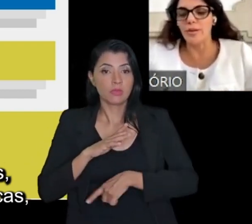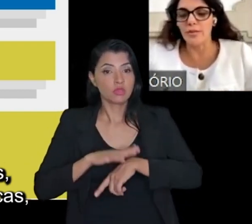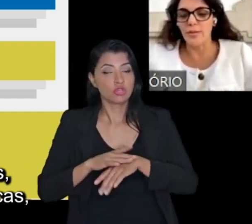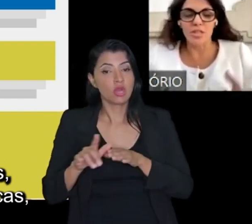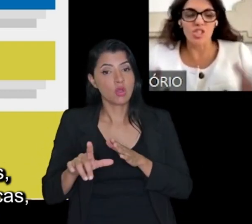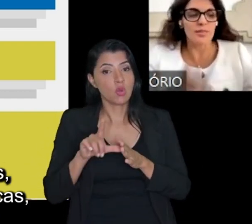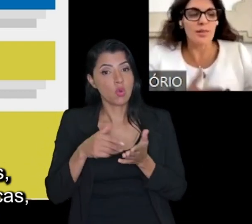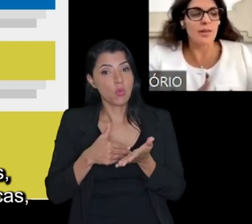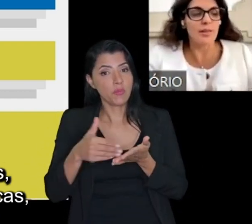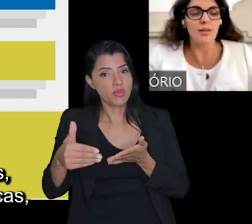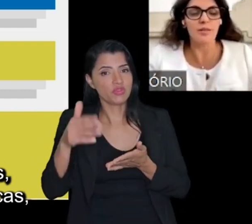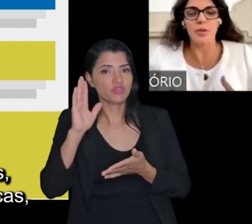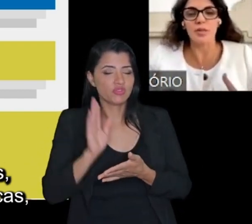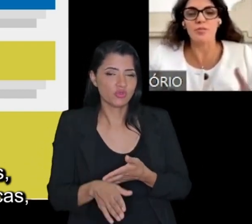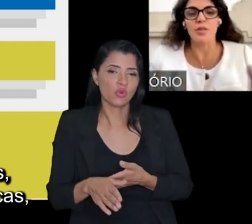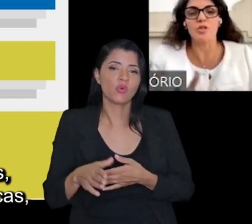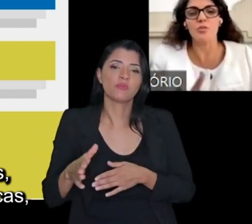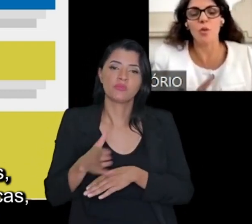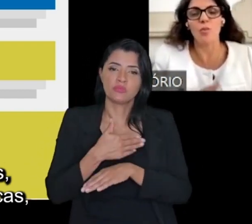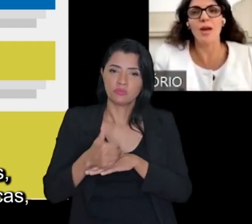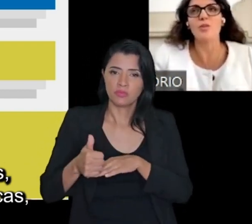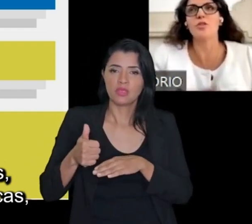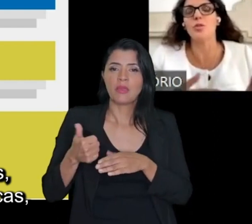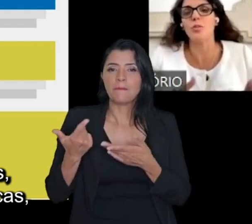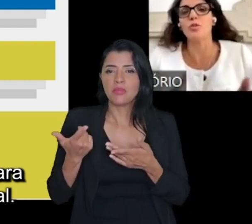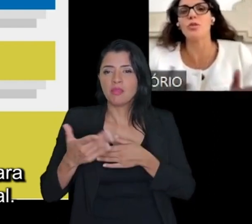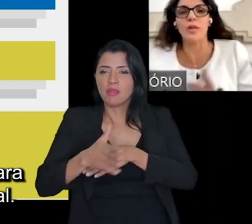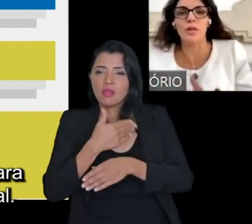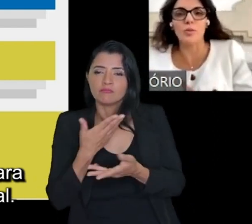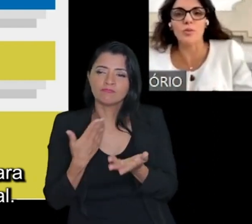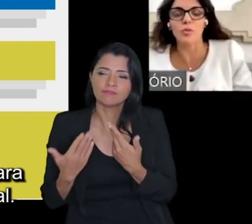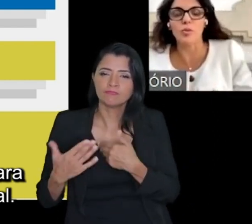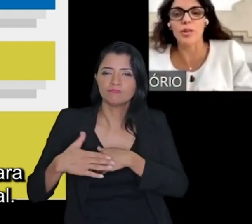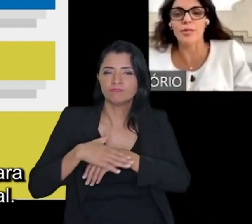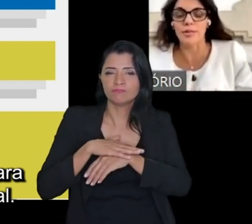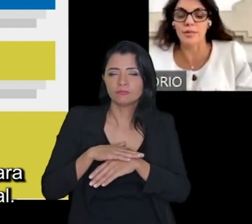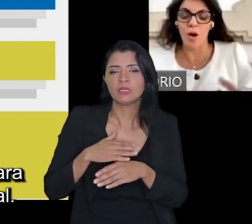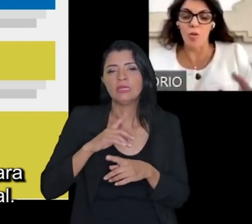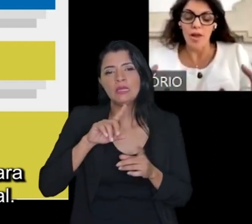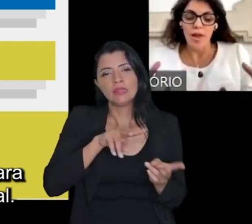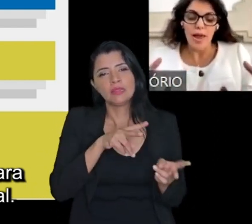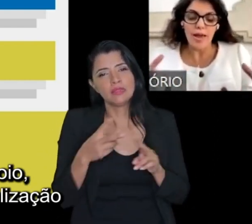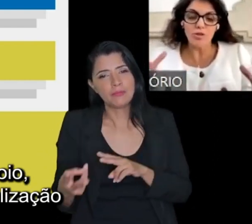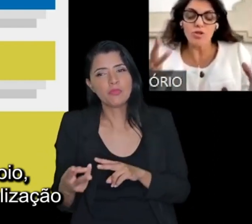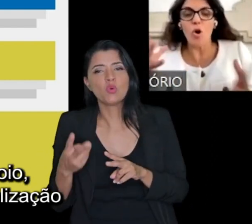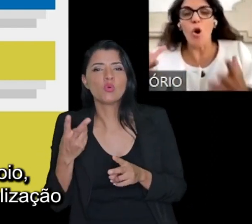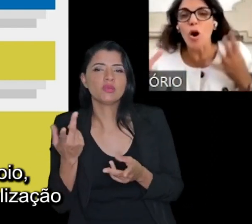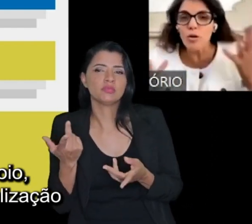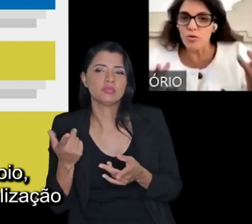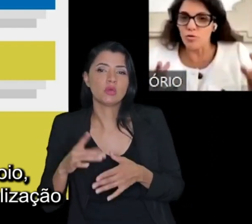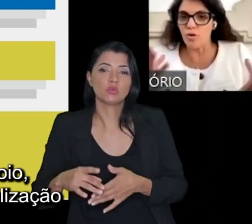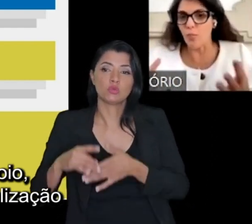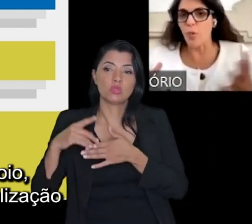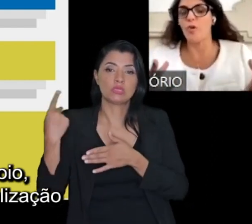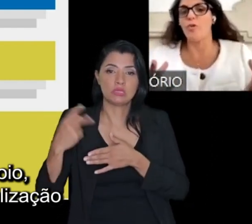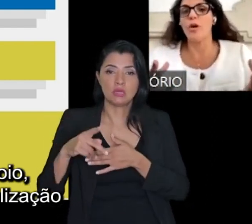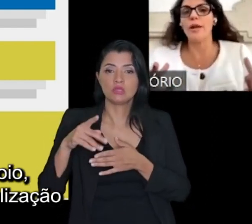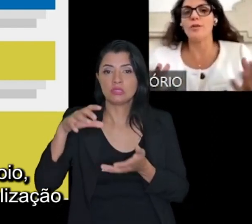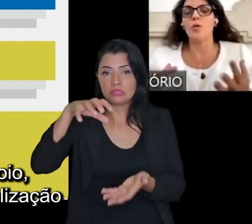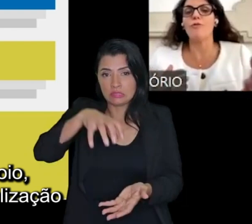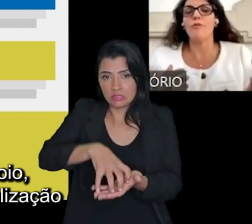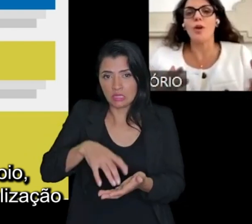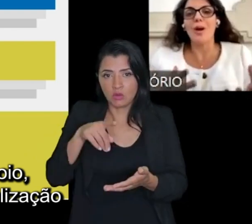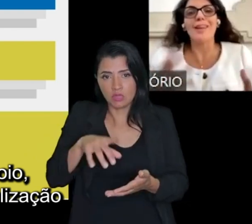começou pelas chancelarias, pelas vias diplomáticas, depois migramos para a autoridade central. Estes órgãos de